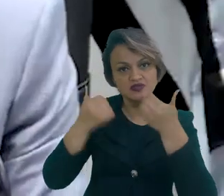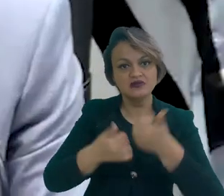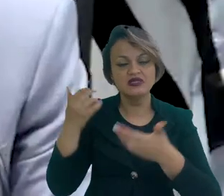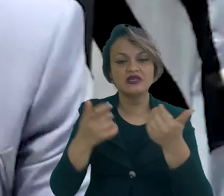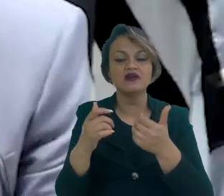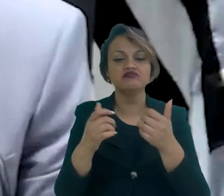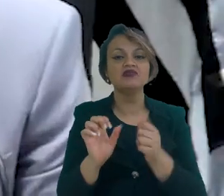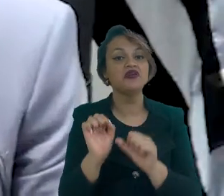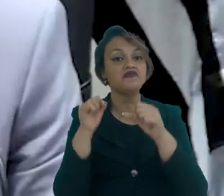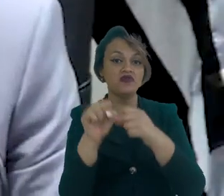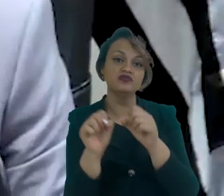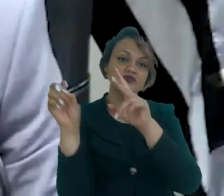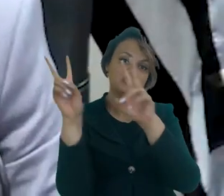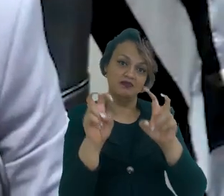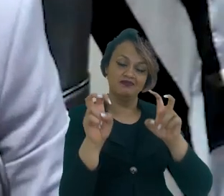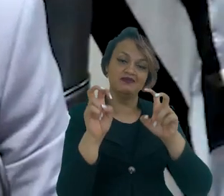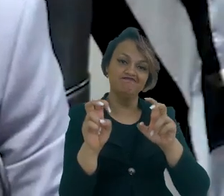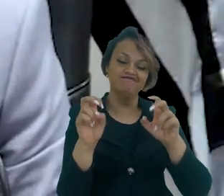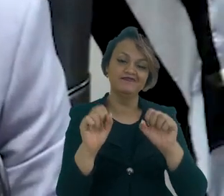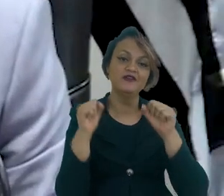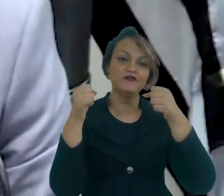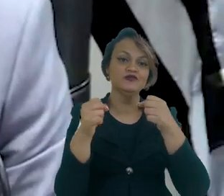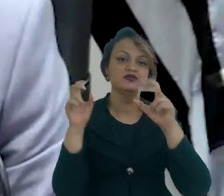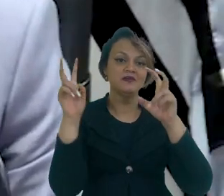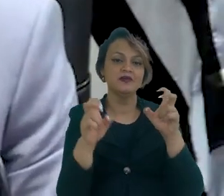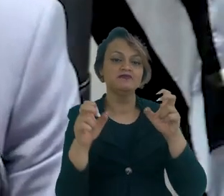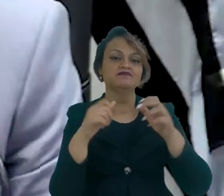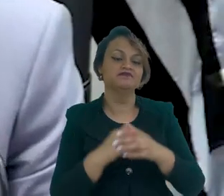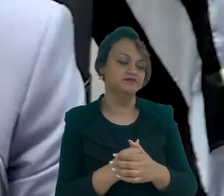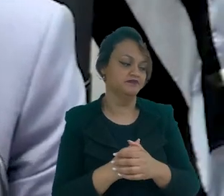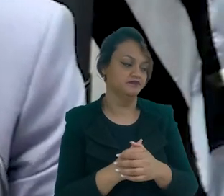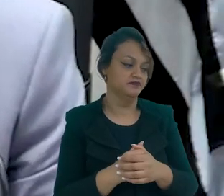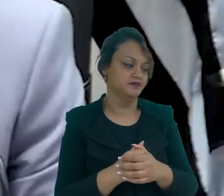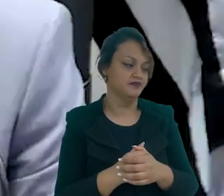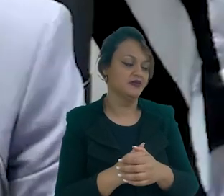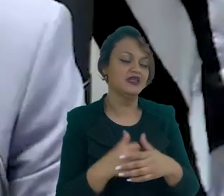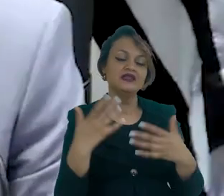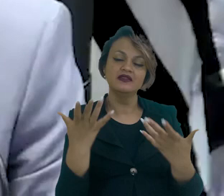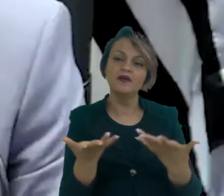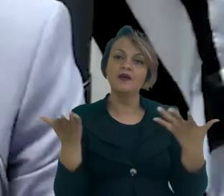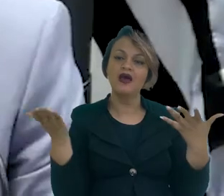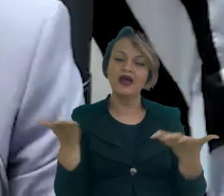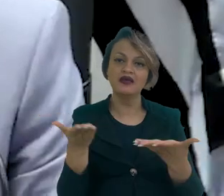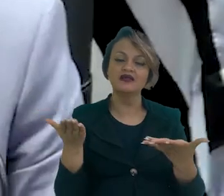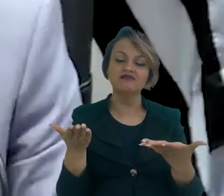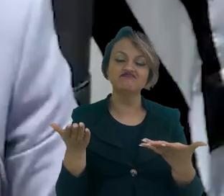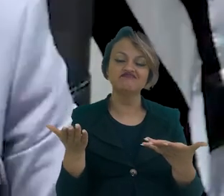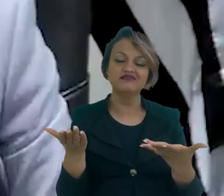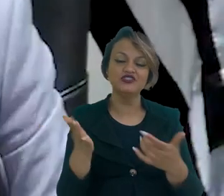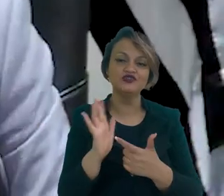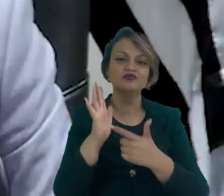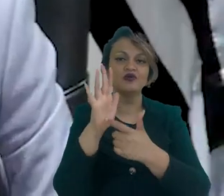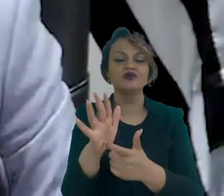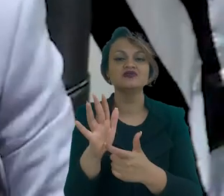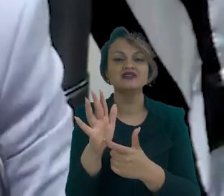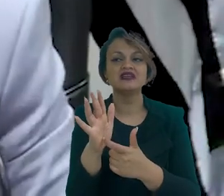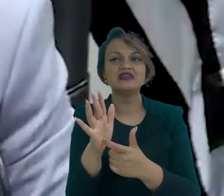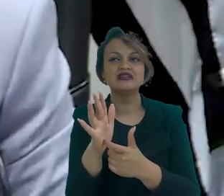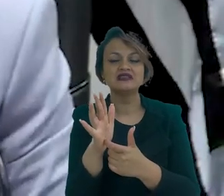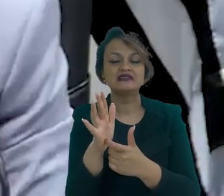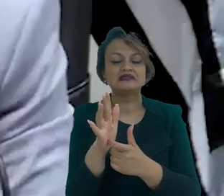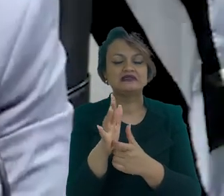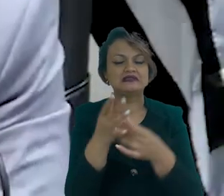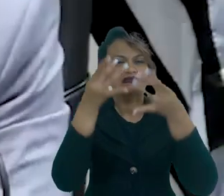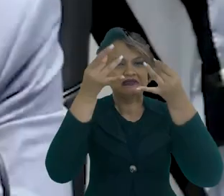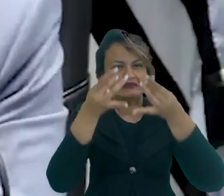a lei da Liberdade Econômica de certa maneira reforçou isso quer dizer então aqui